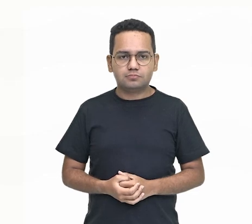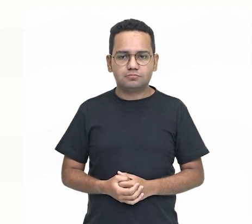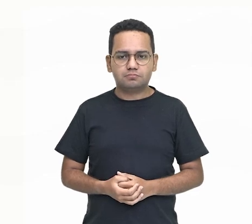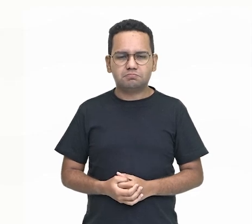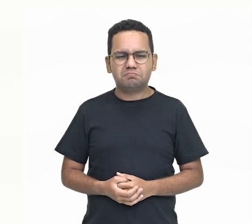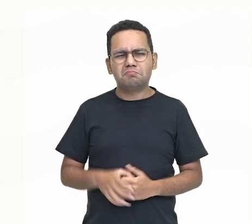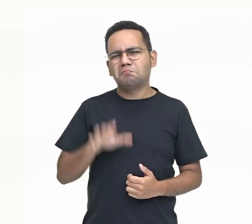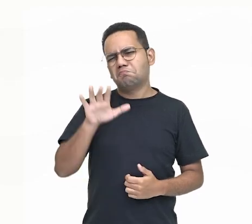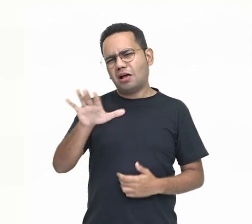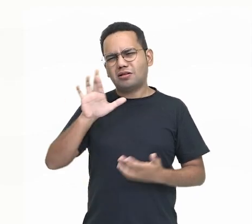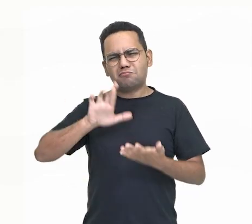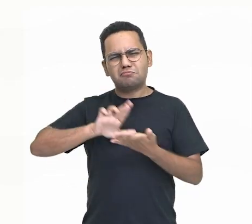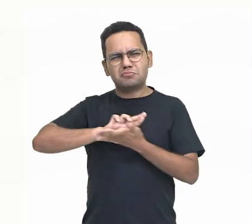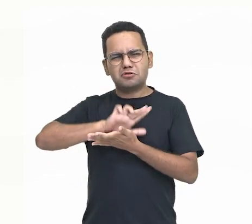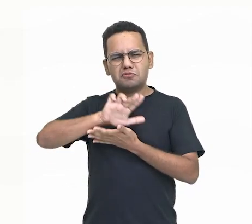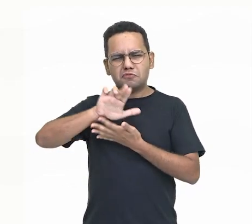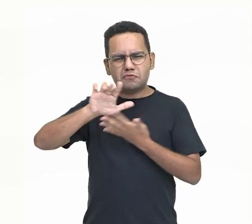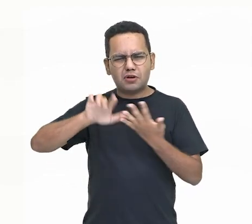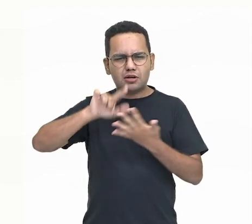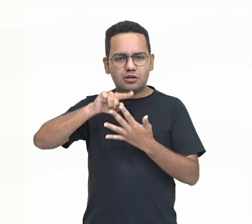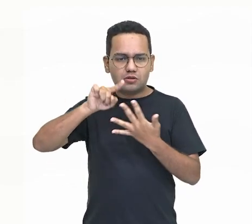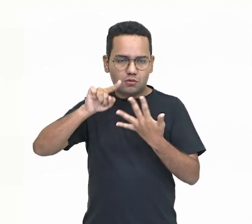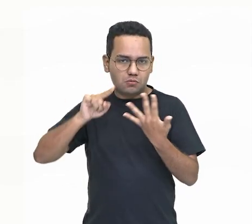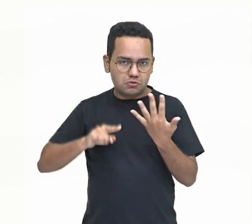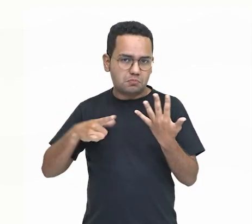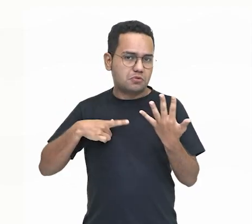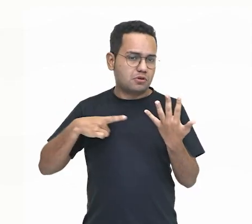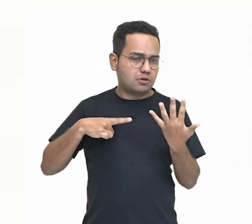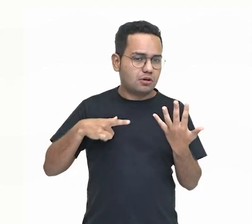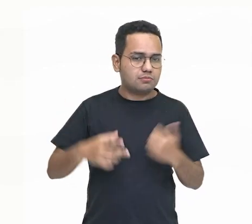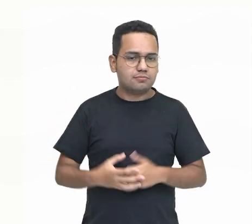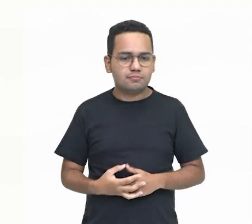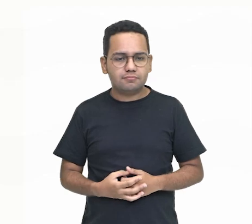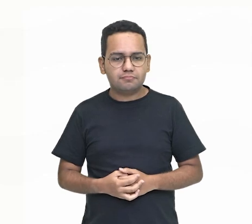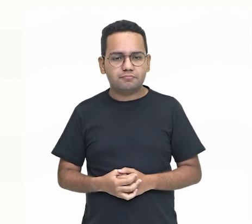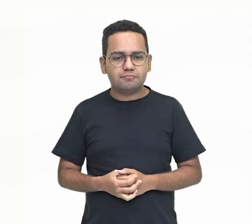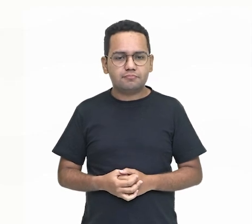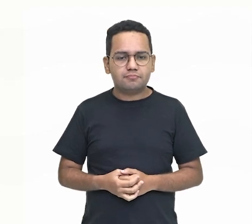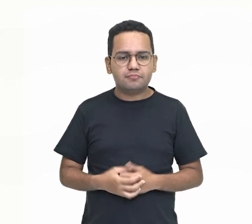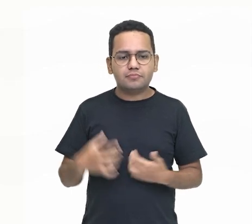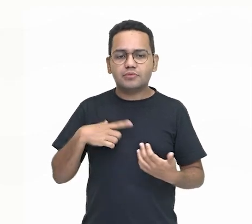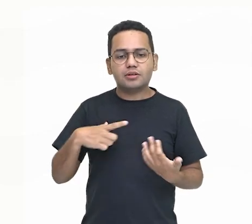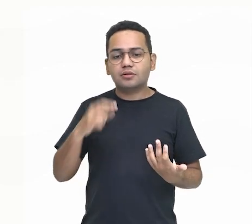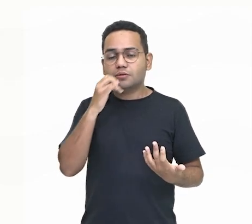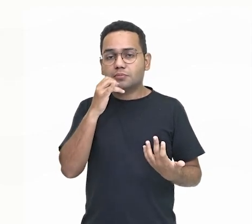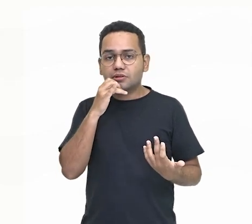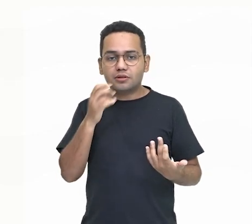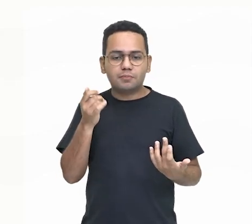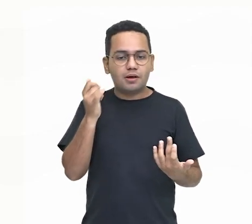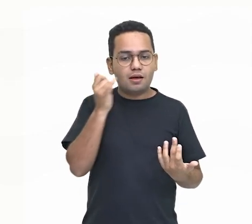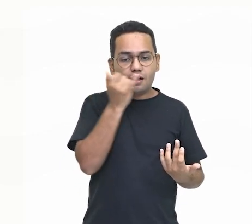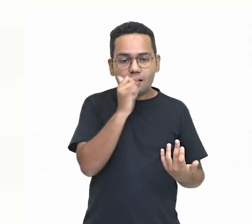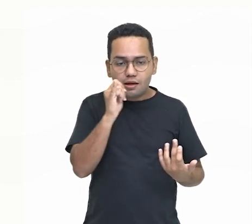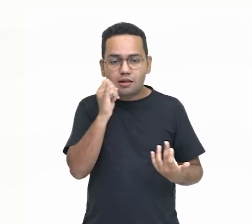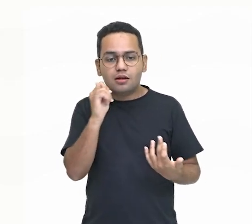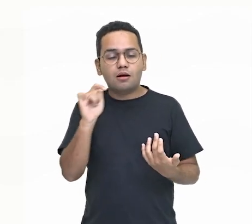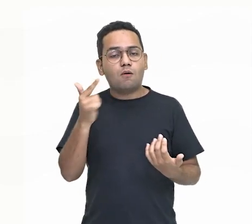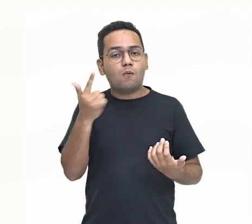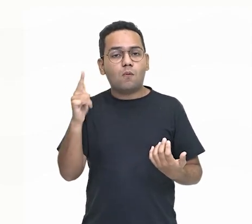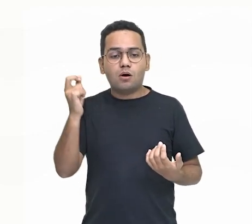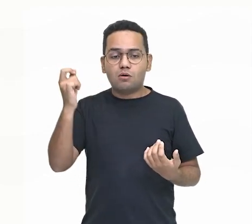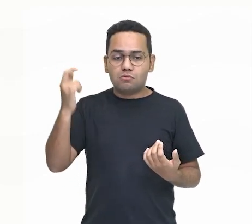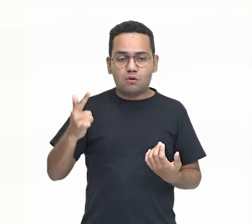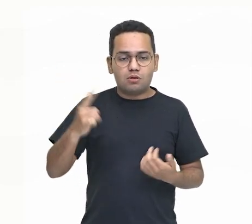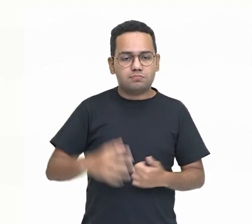existem várias modalidades de energia. Temos aí a energia elétrica e a solar,